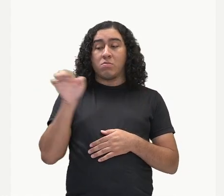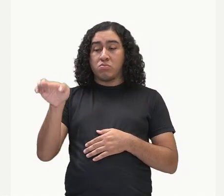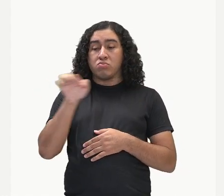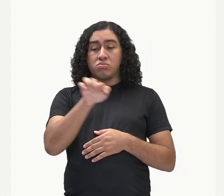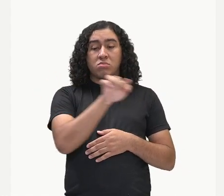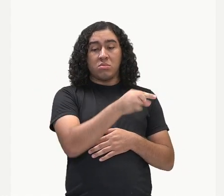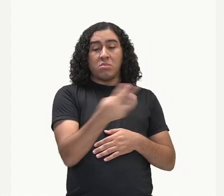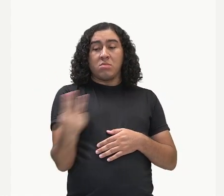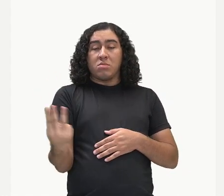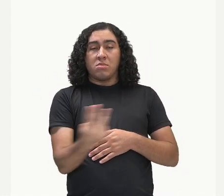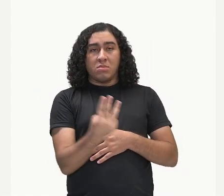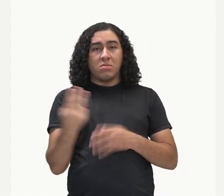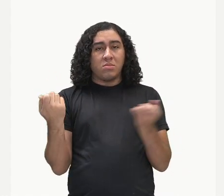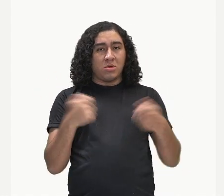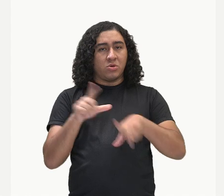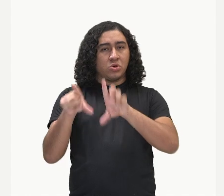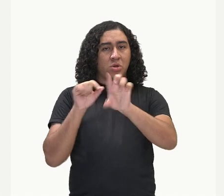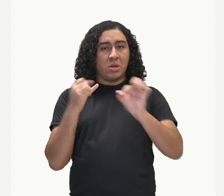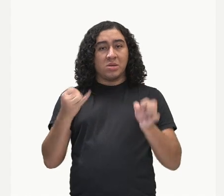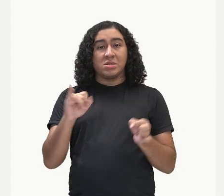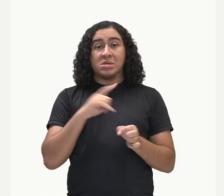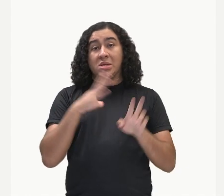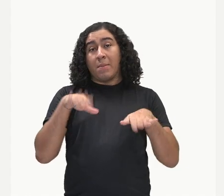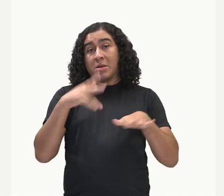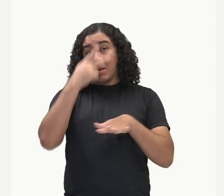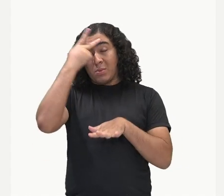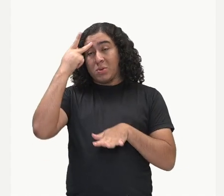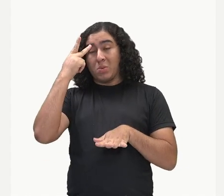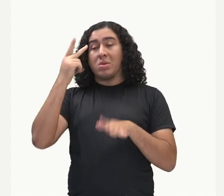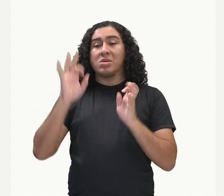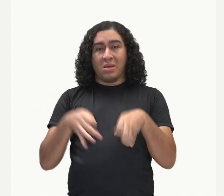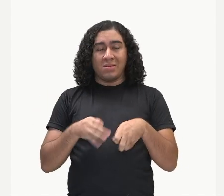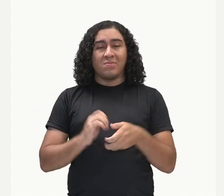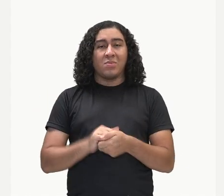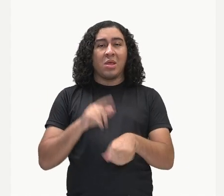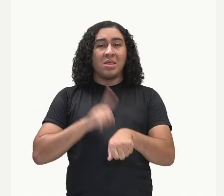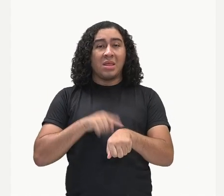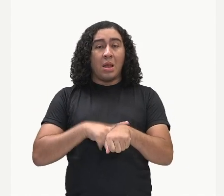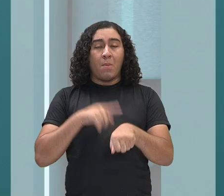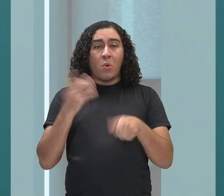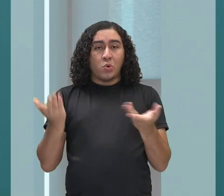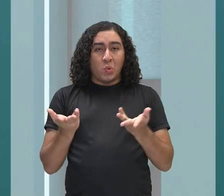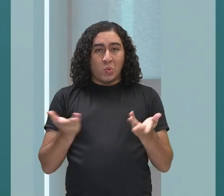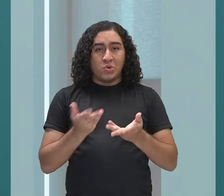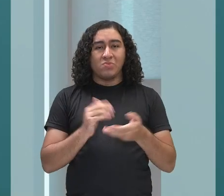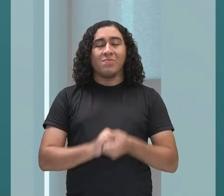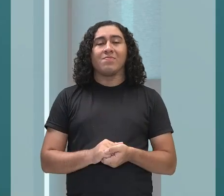dessas 3 formas quando conjugado no presente. Tá certo, gente?